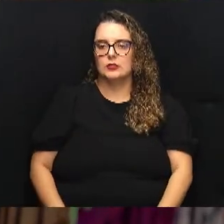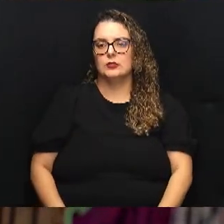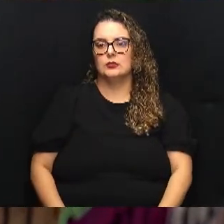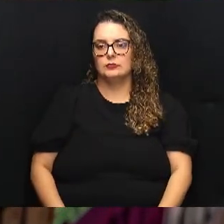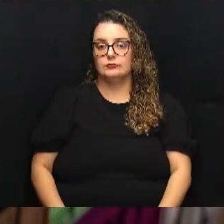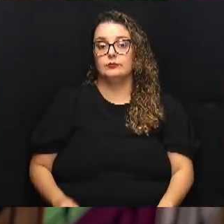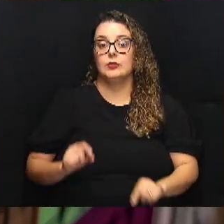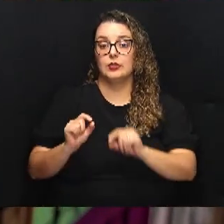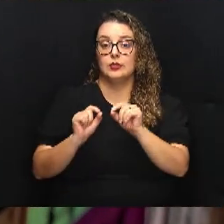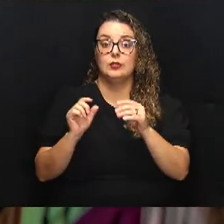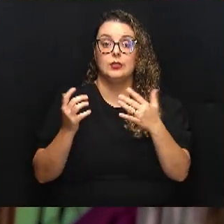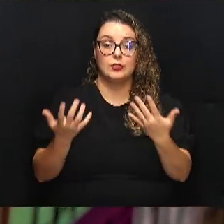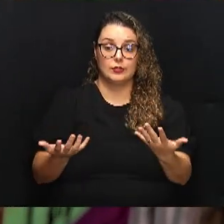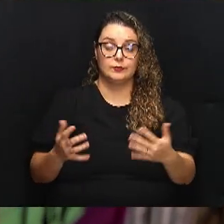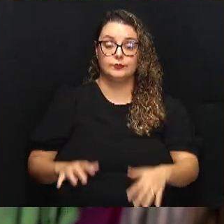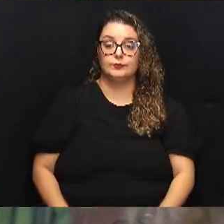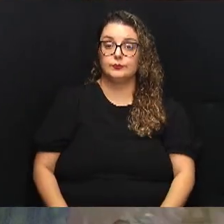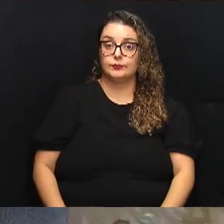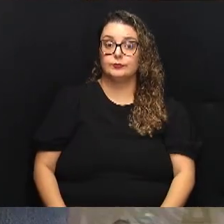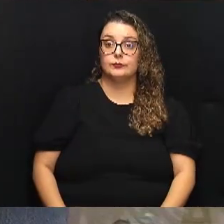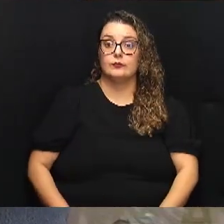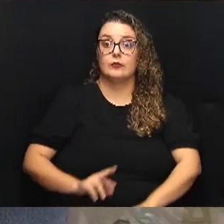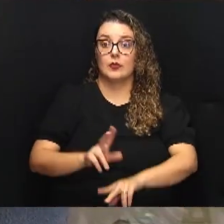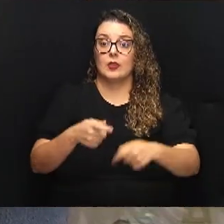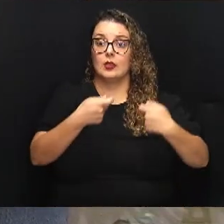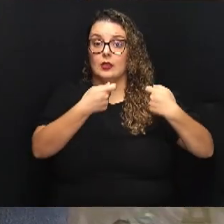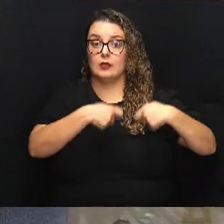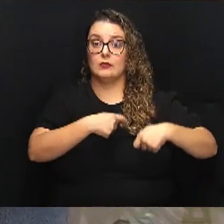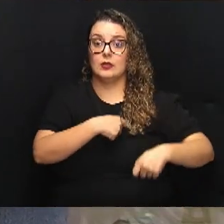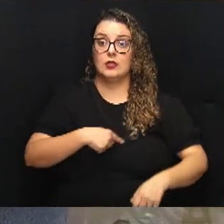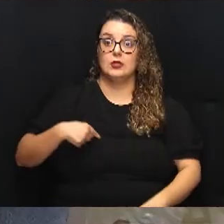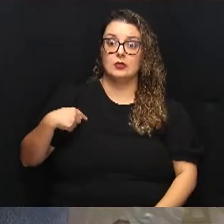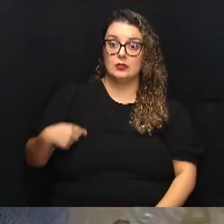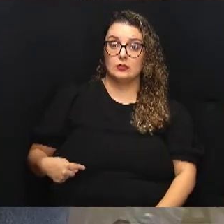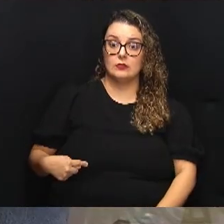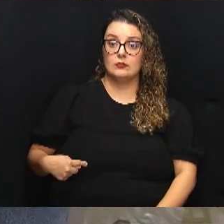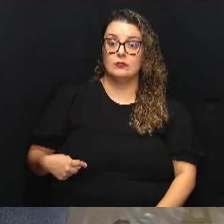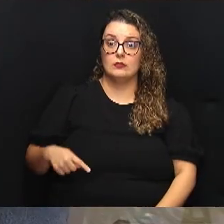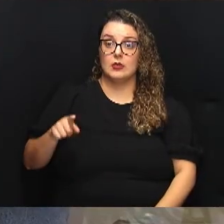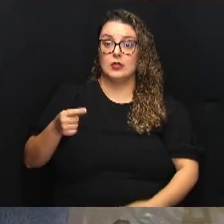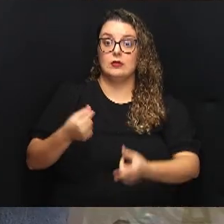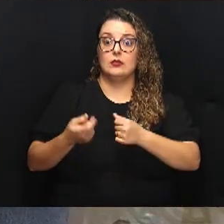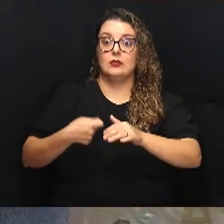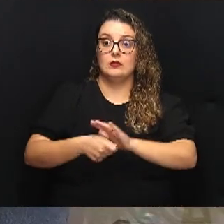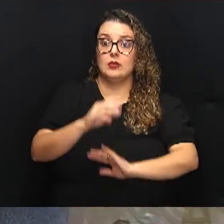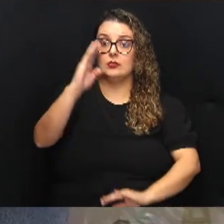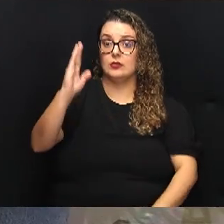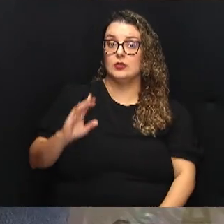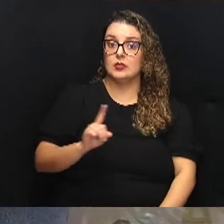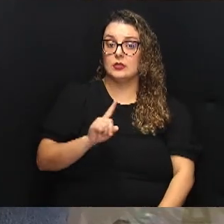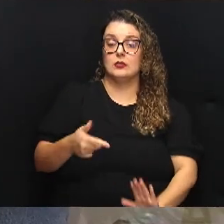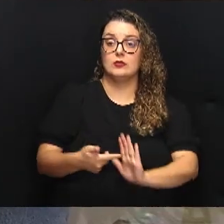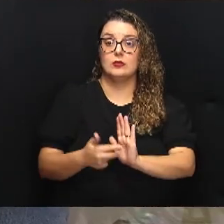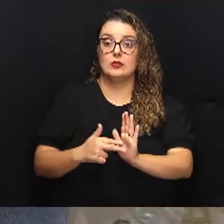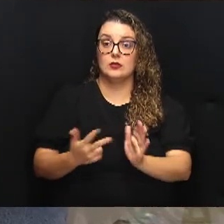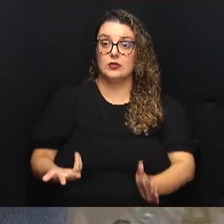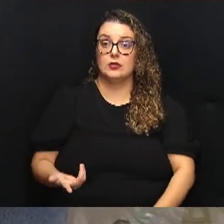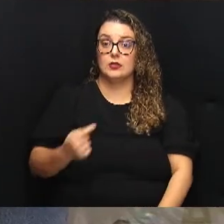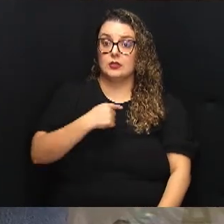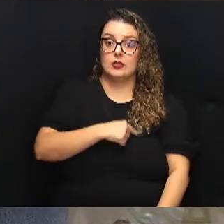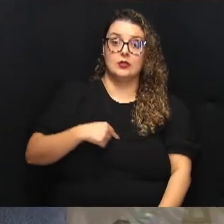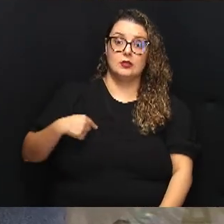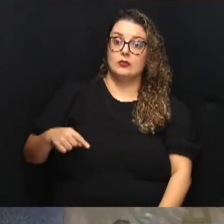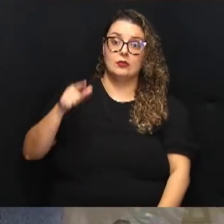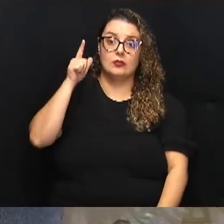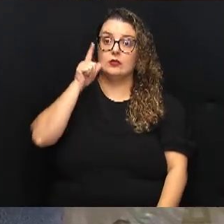que acontece? Muita gente está apostando na China, mas a China está investindo muito no Brasil. Isso não significa que a China vai conseguir